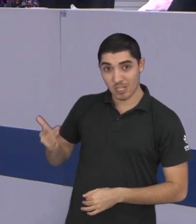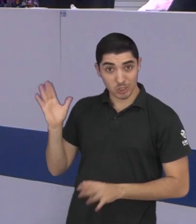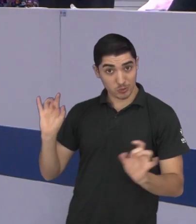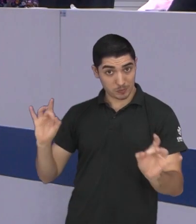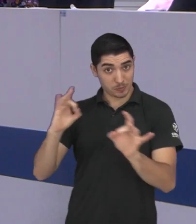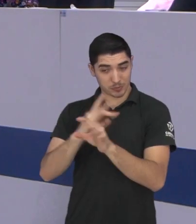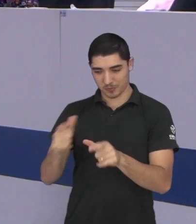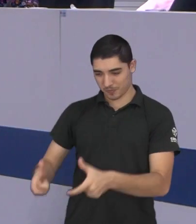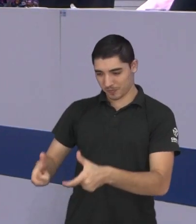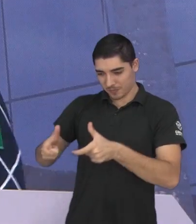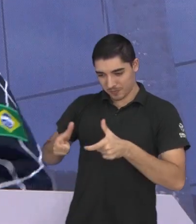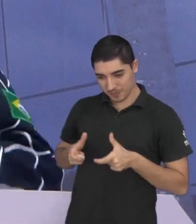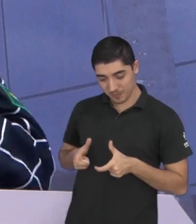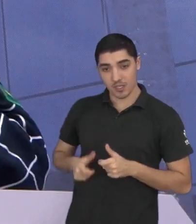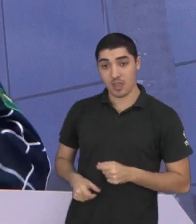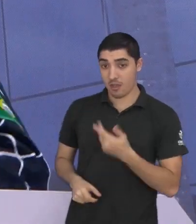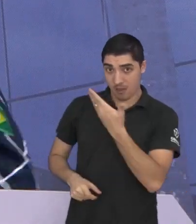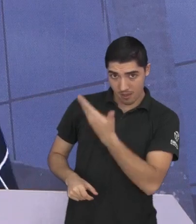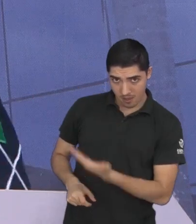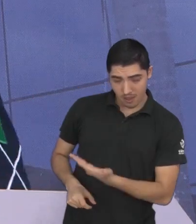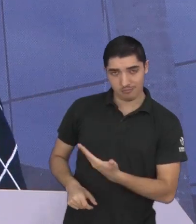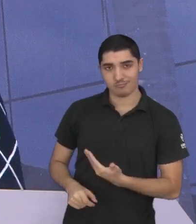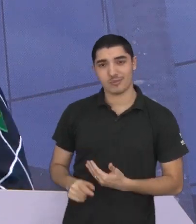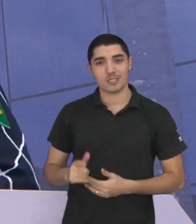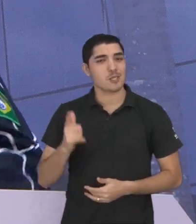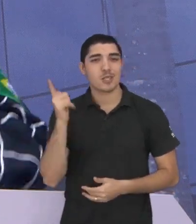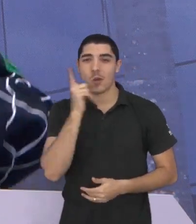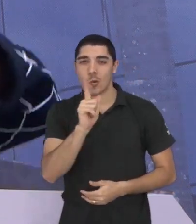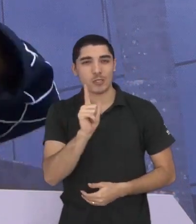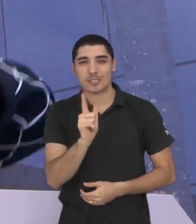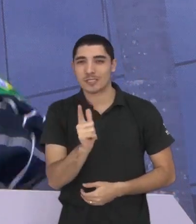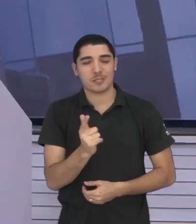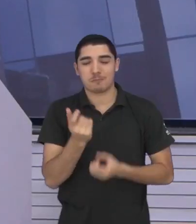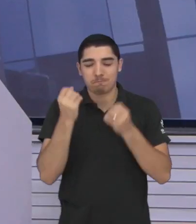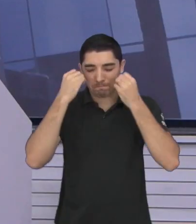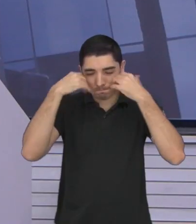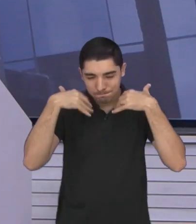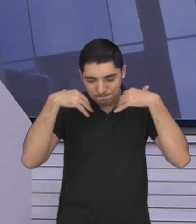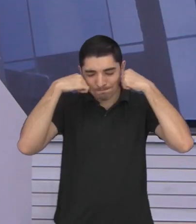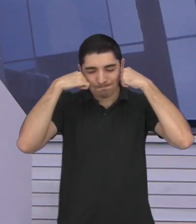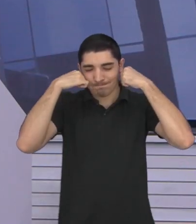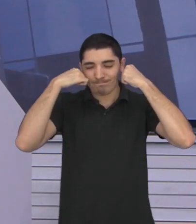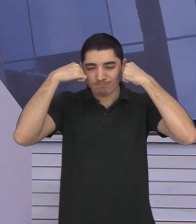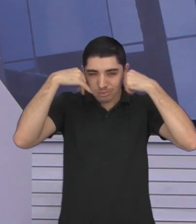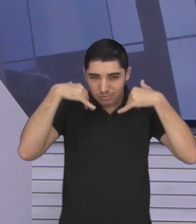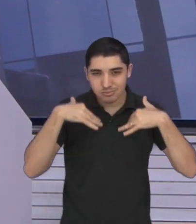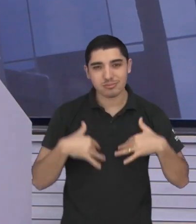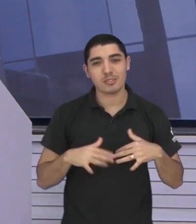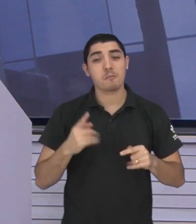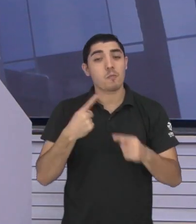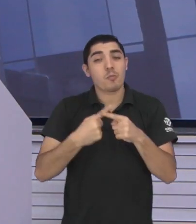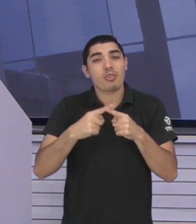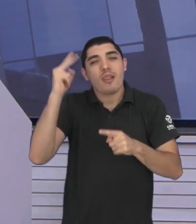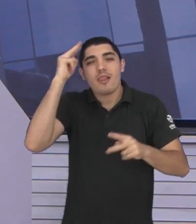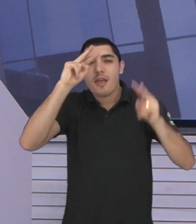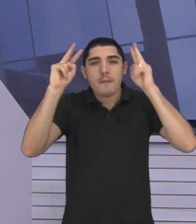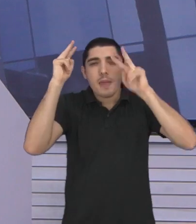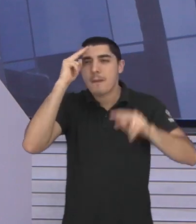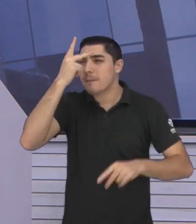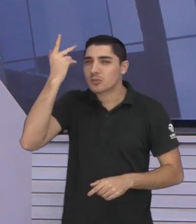sobreaviso. Então, a cidade ela sempre tem um conselheiro tutelar de prontidão. E a chegada dos